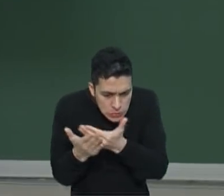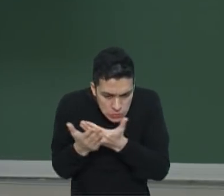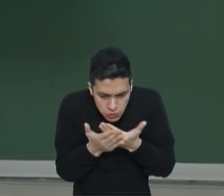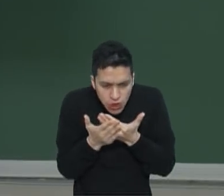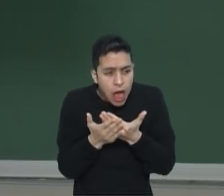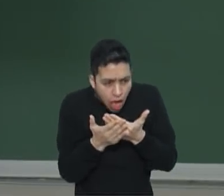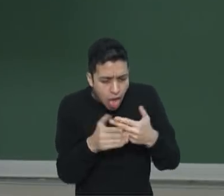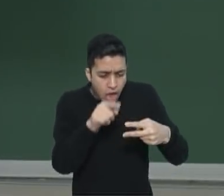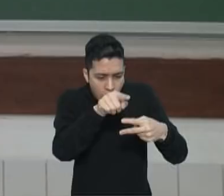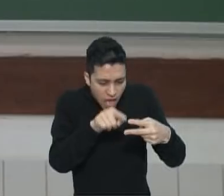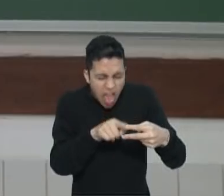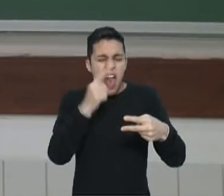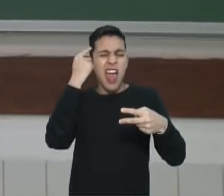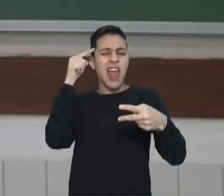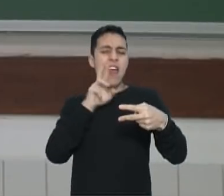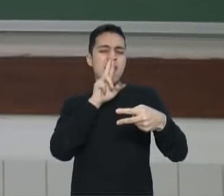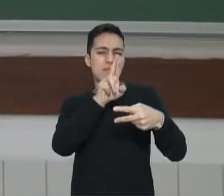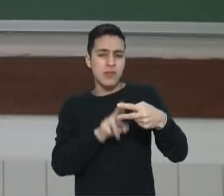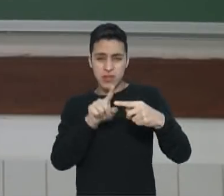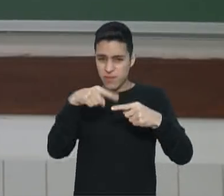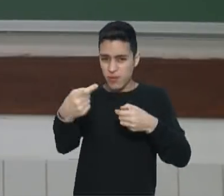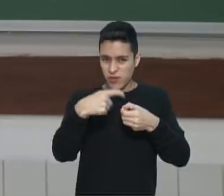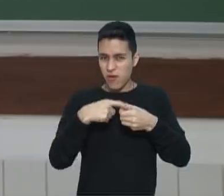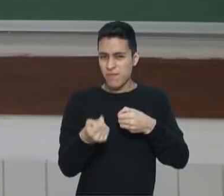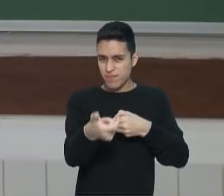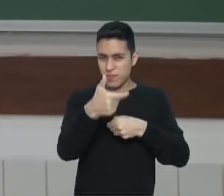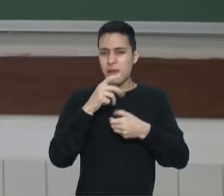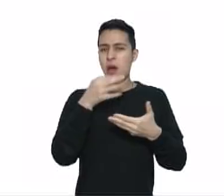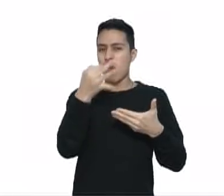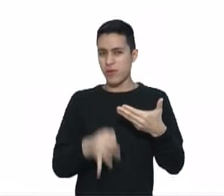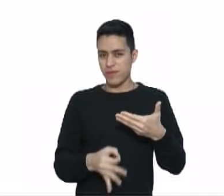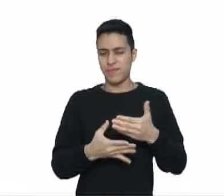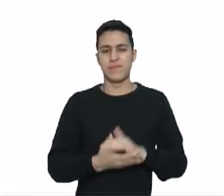duas questõezinhas e a gente já volta na sequência com a correção.